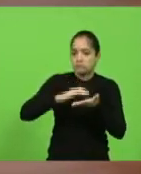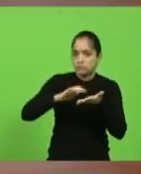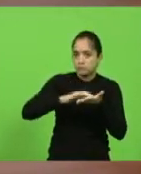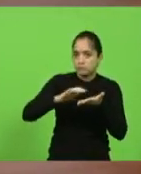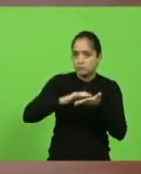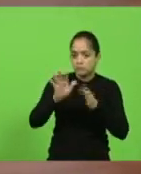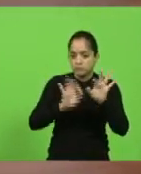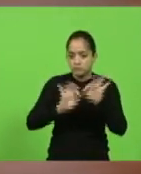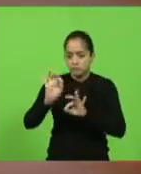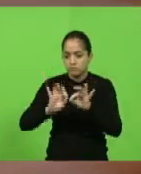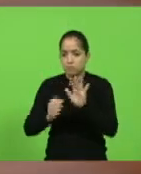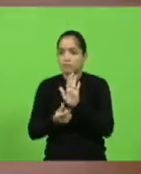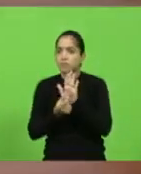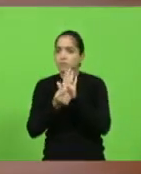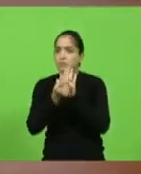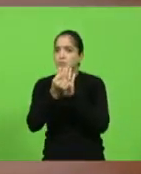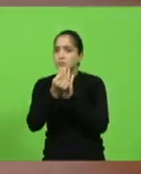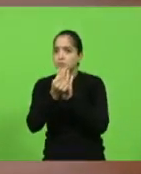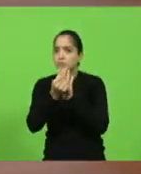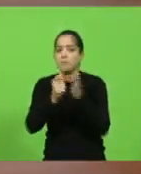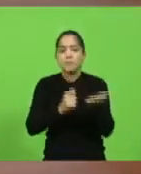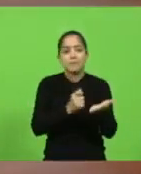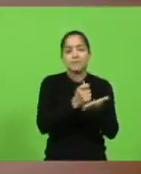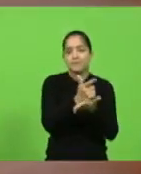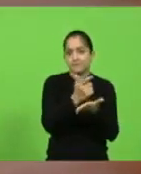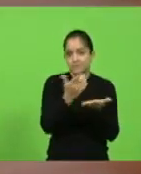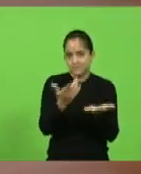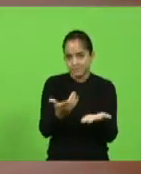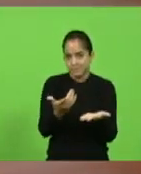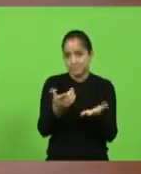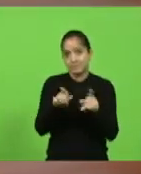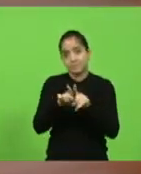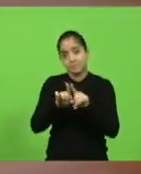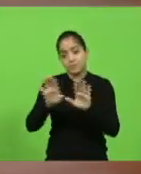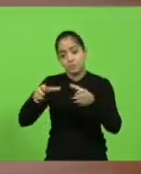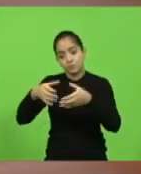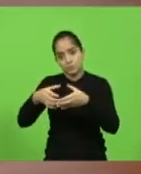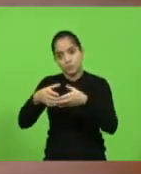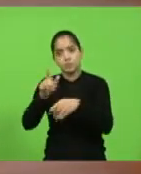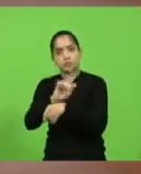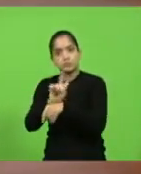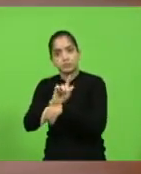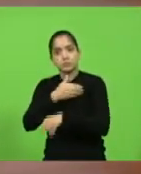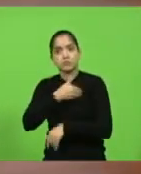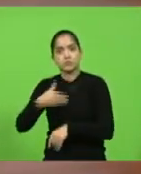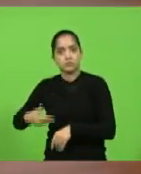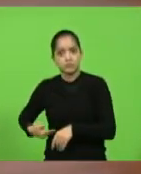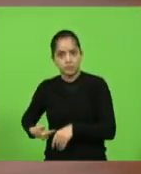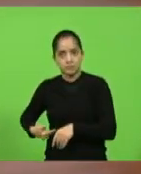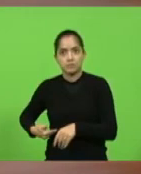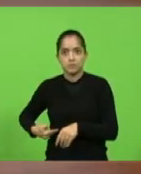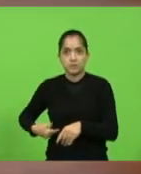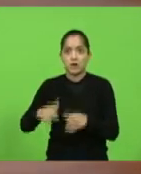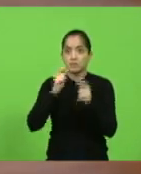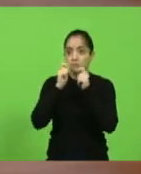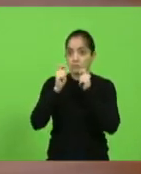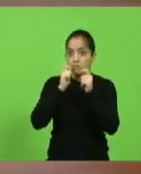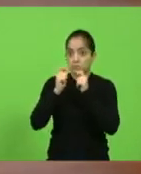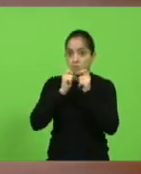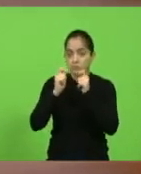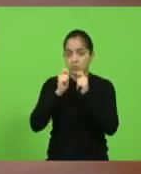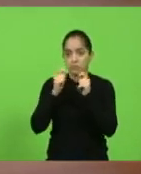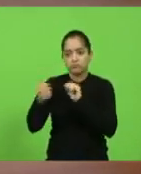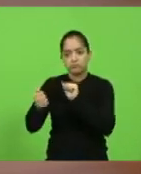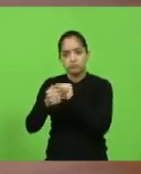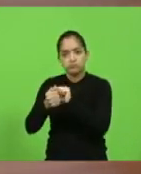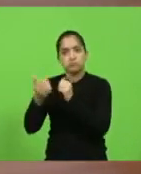remanejamento do orçamento para compatibilizar o pagamento, além do grupo gestor do governo, órgão de assessoramento direto do governador, que